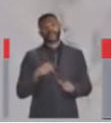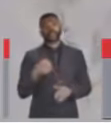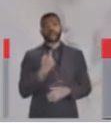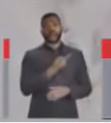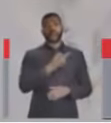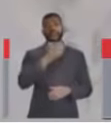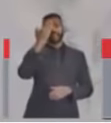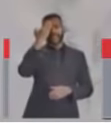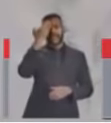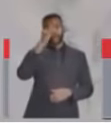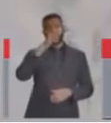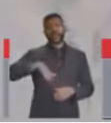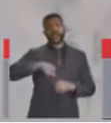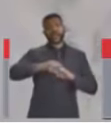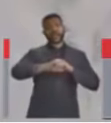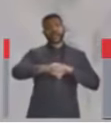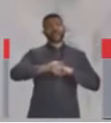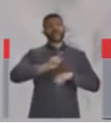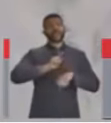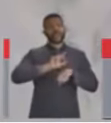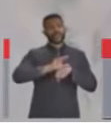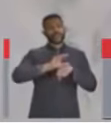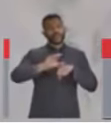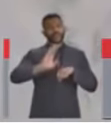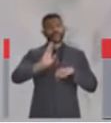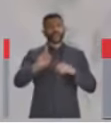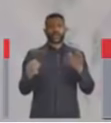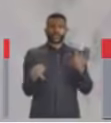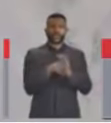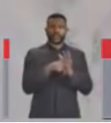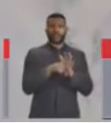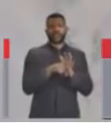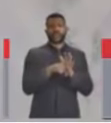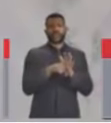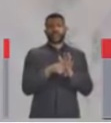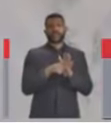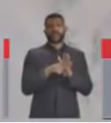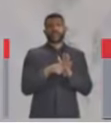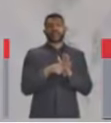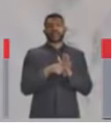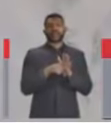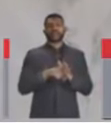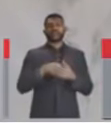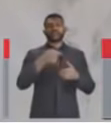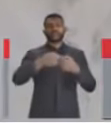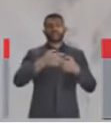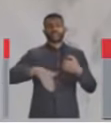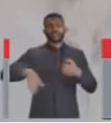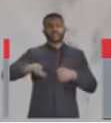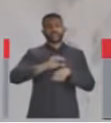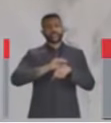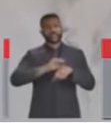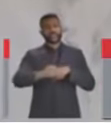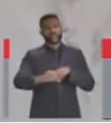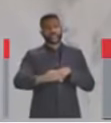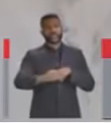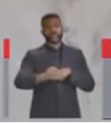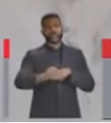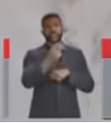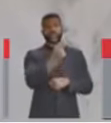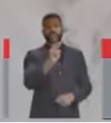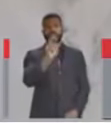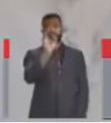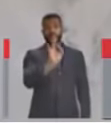não sabemos que a educação tem verba carimbada os municípios são obrigados a investir no mínimo